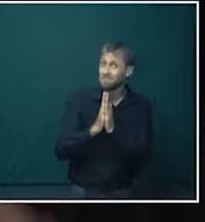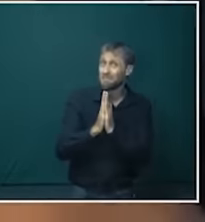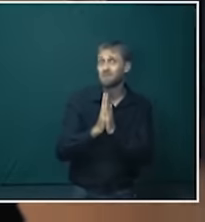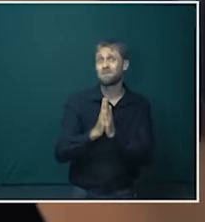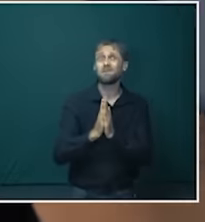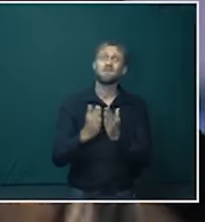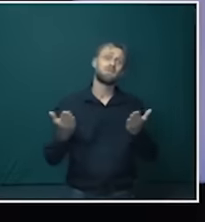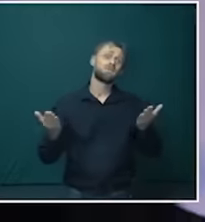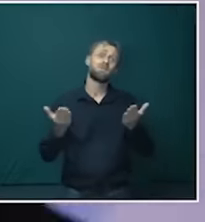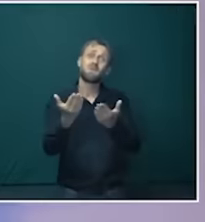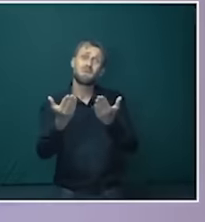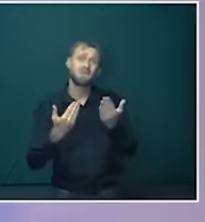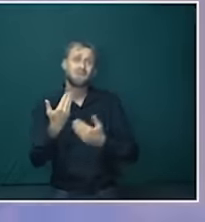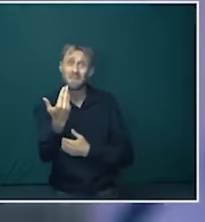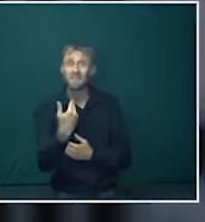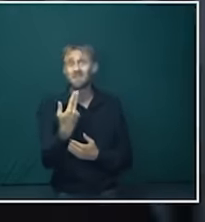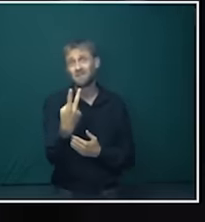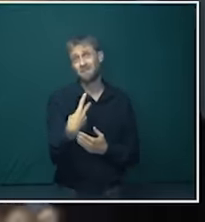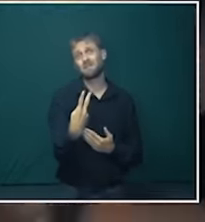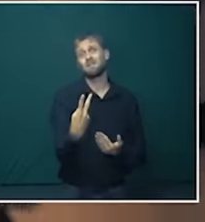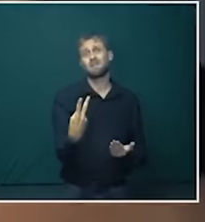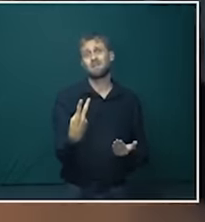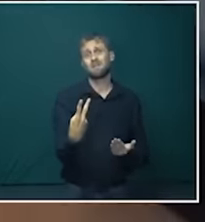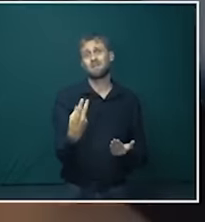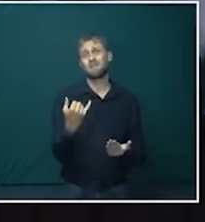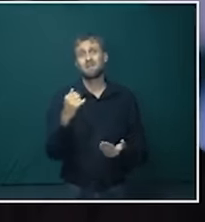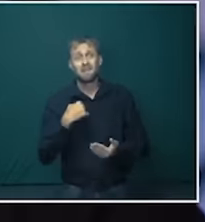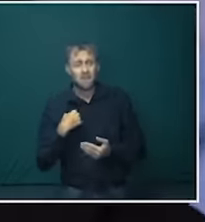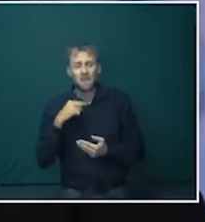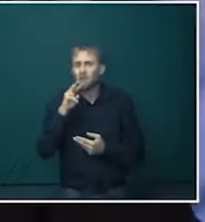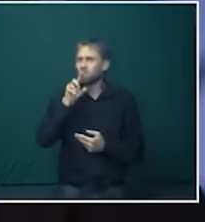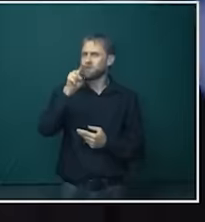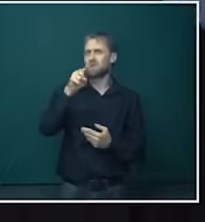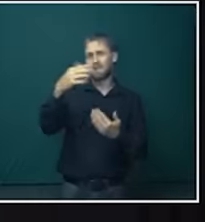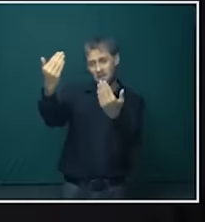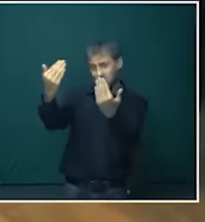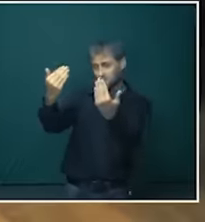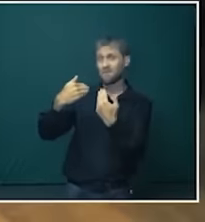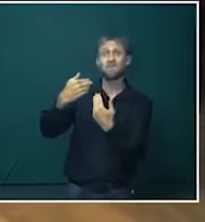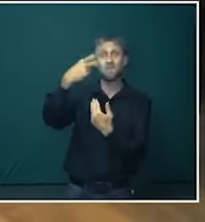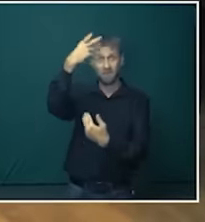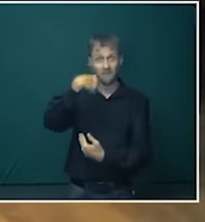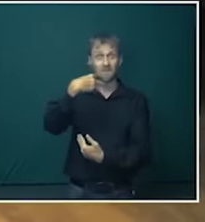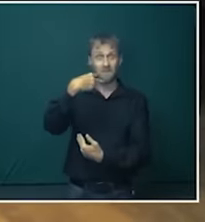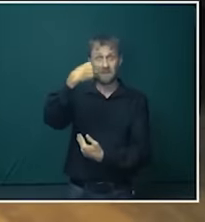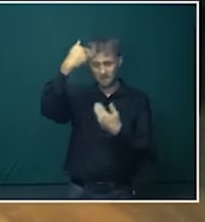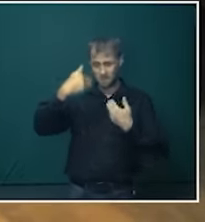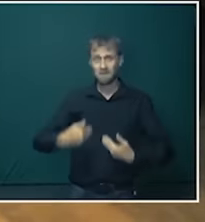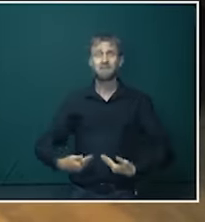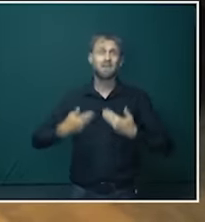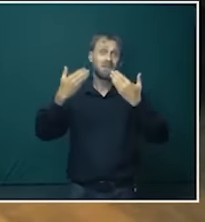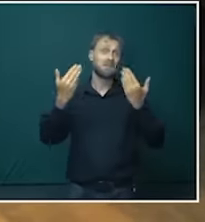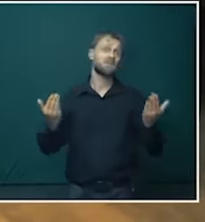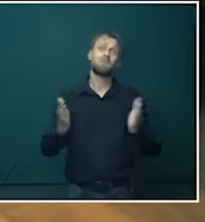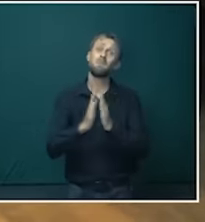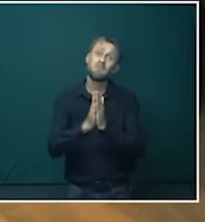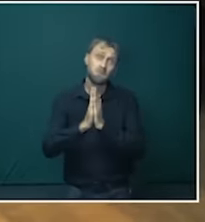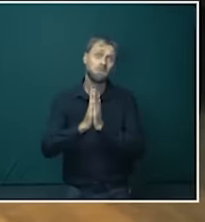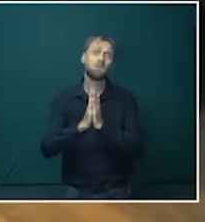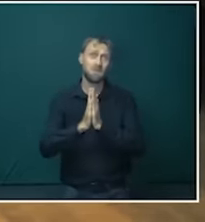de boa. Se eu fosse você, eu descia do salto e olhava pro alto que tá na sua